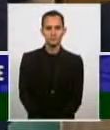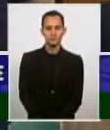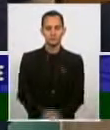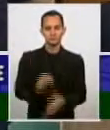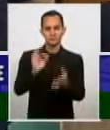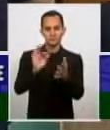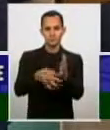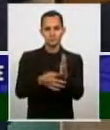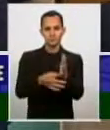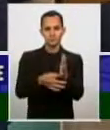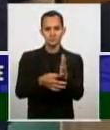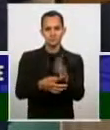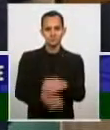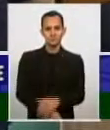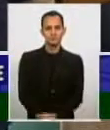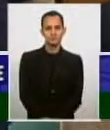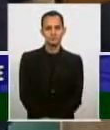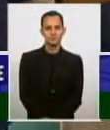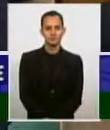de autoria.